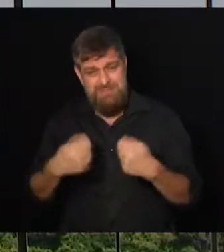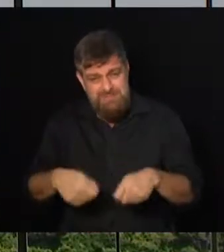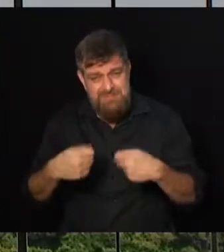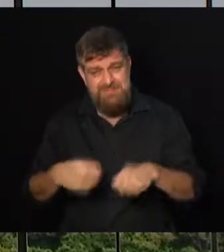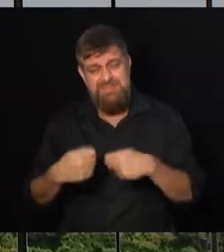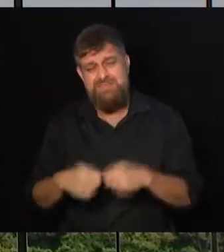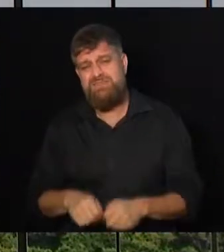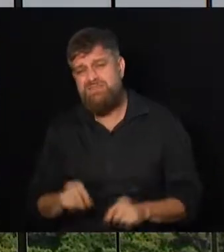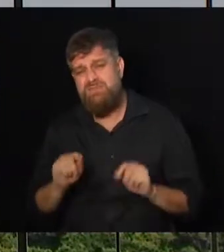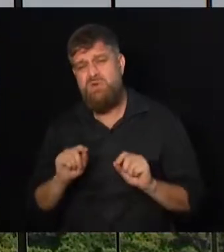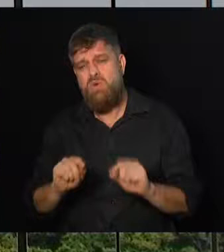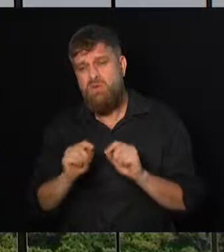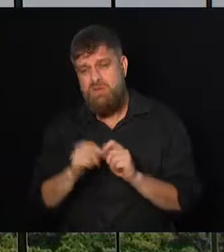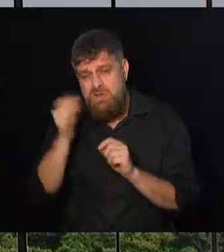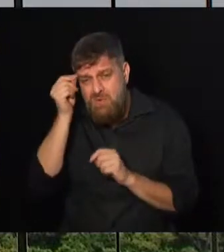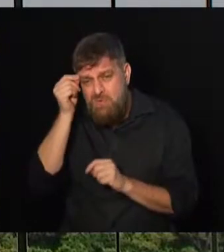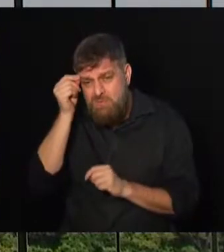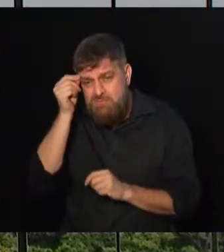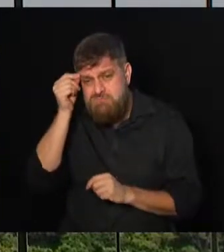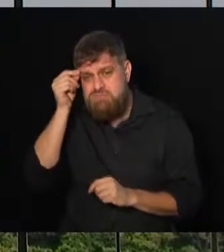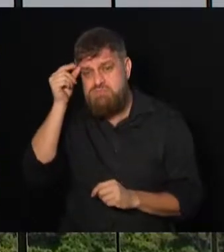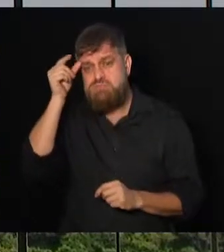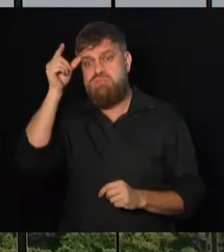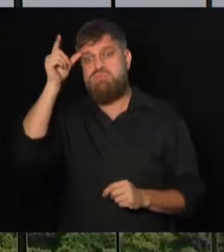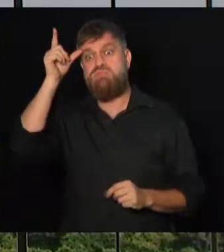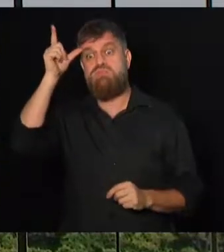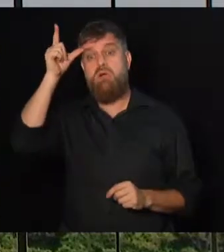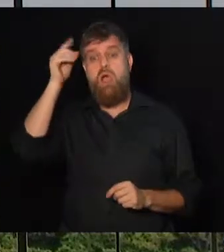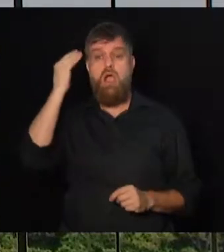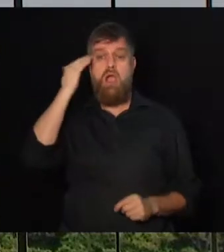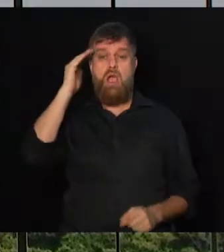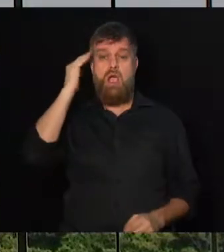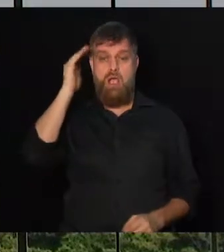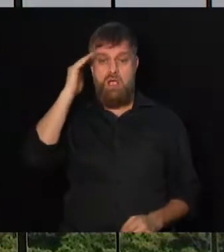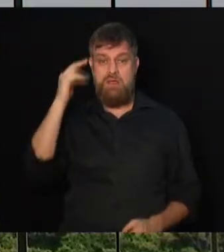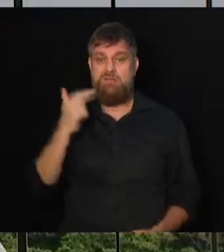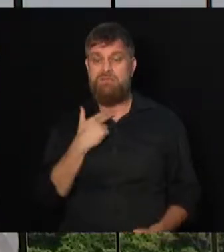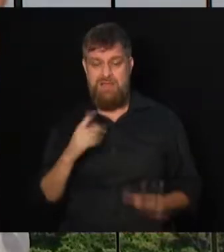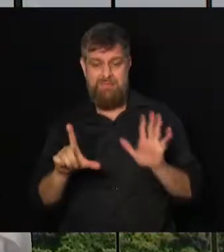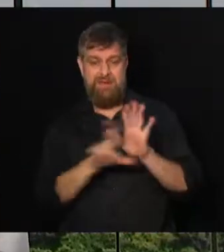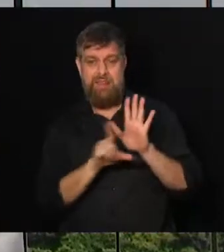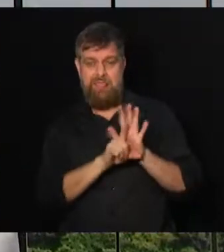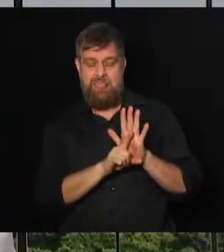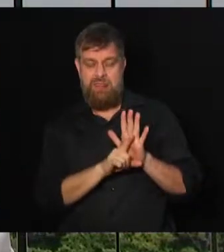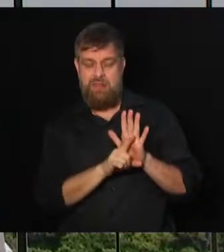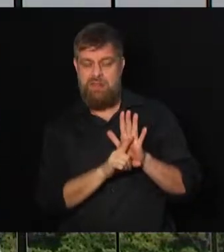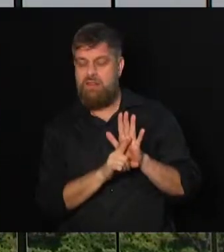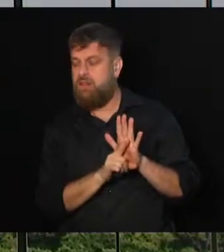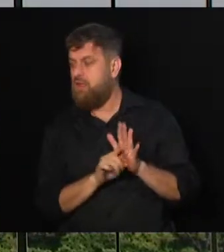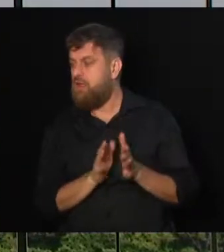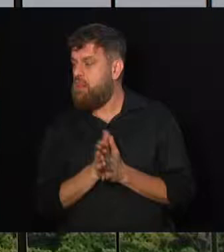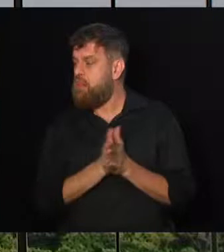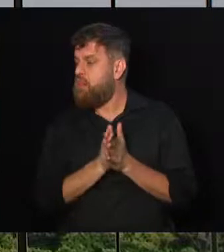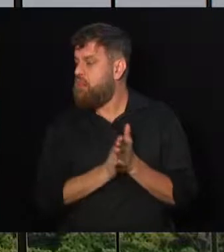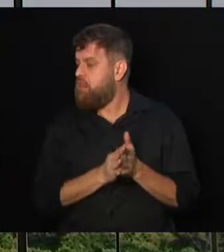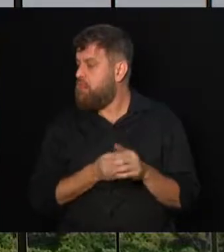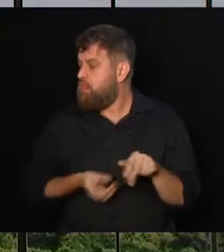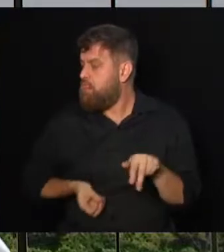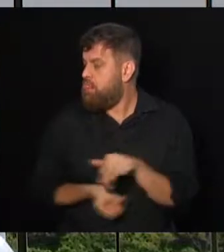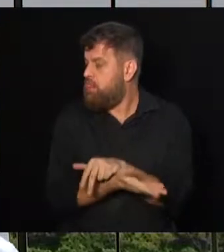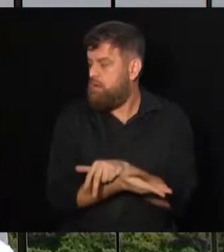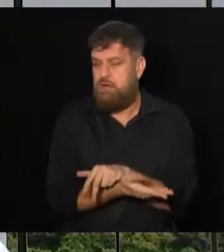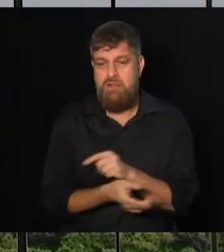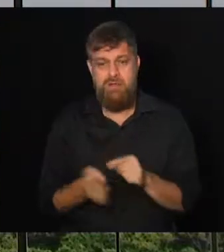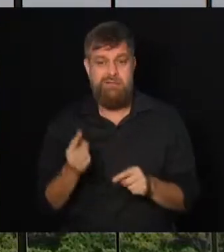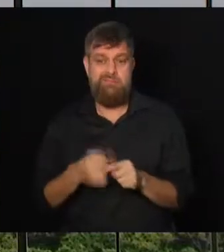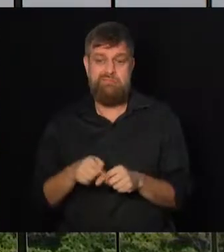certa cultura, né, para poder entender que você não pode burlar a lei, porque senão os bons pagam pelos maus.